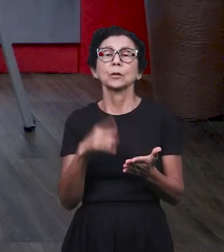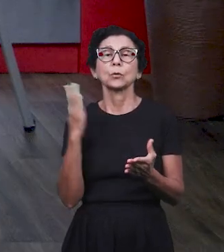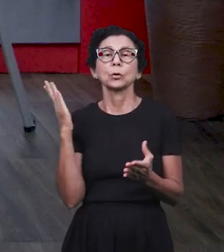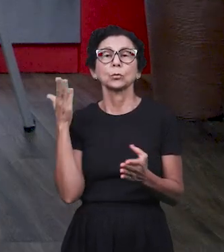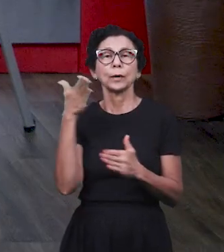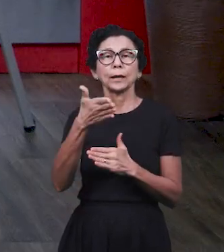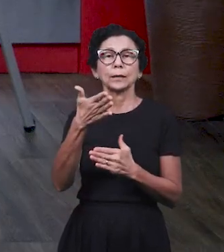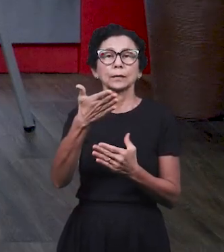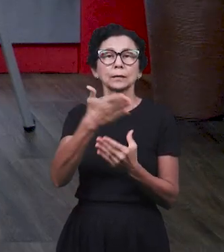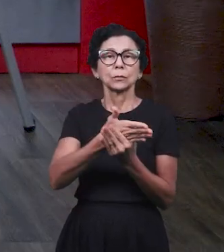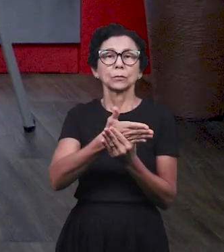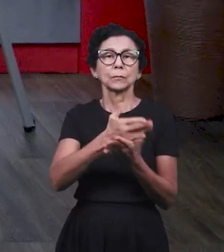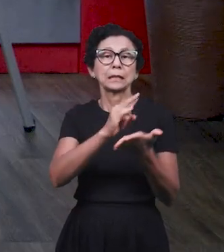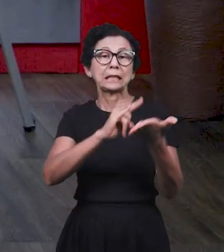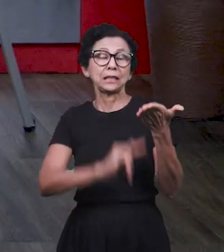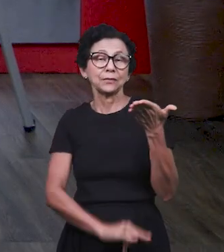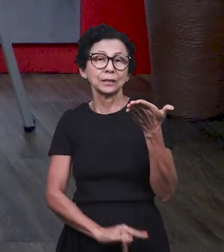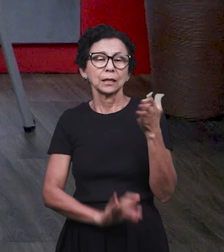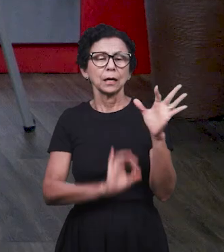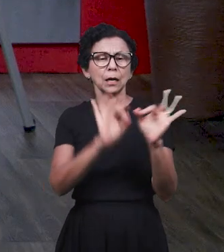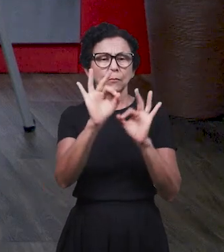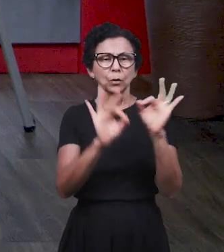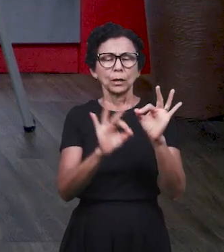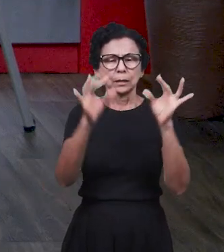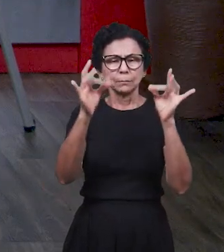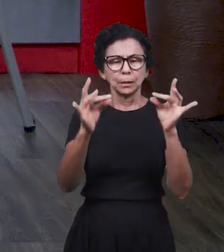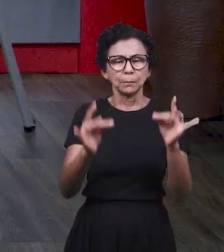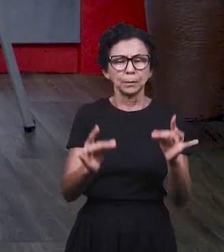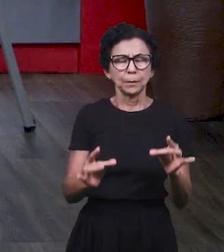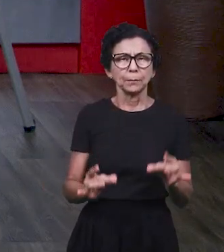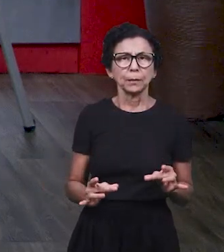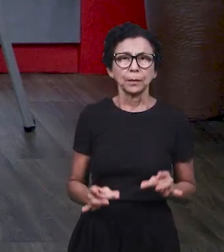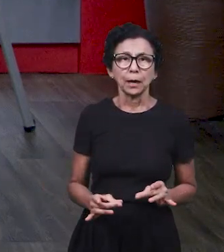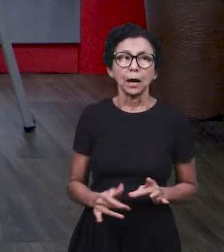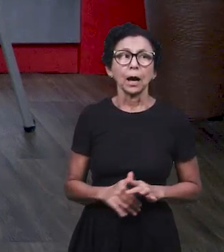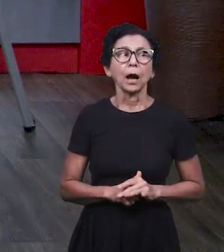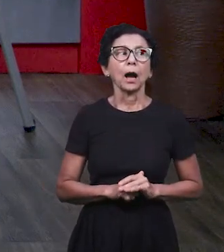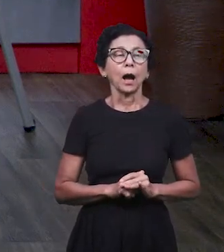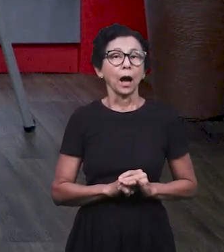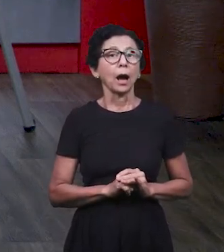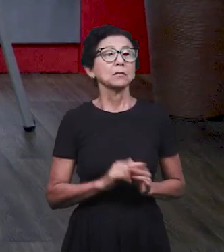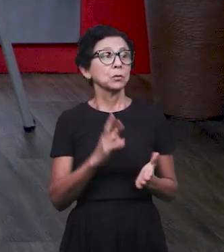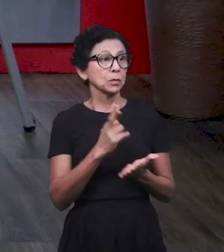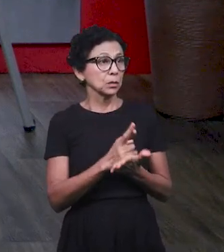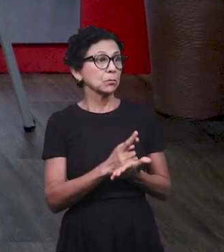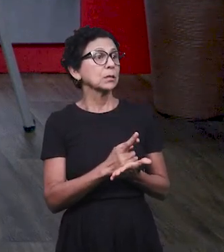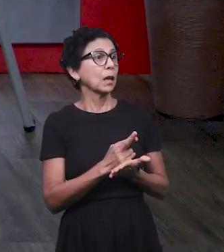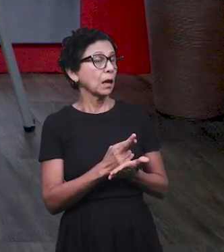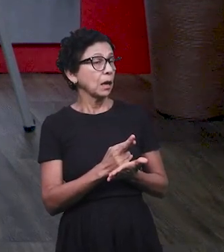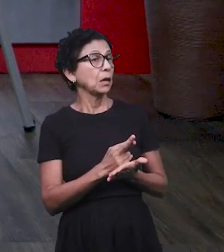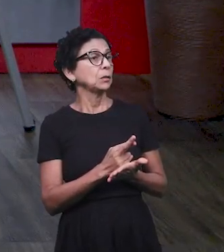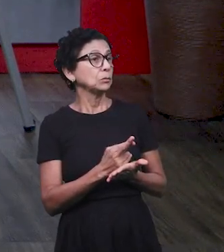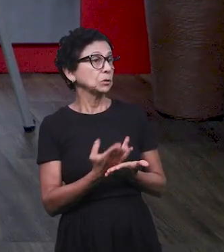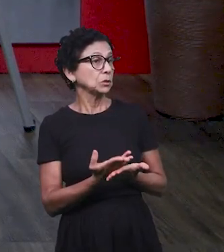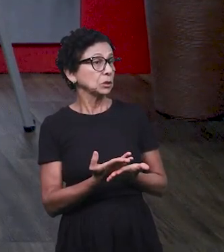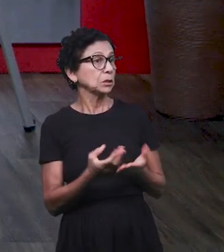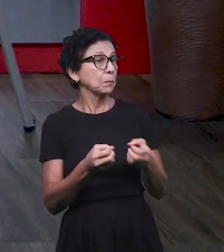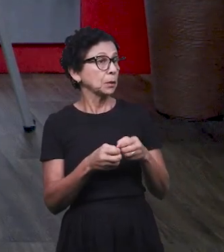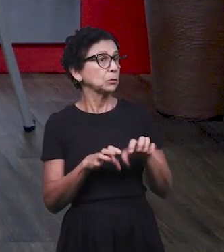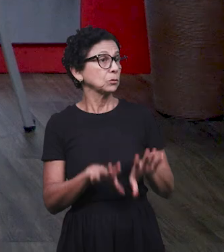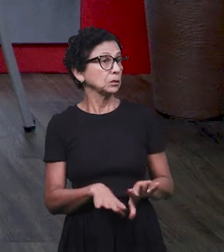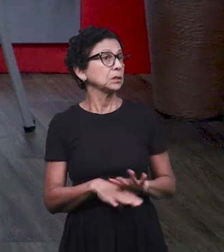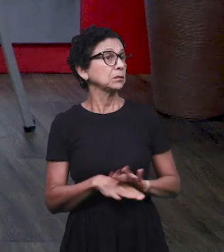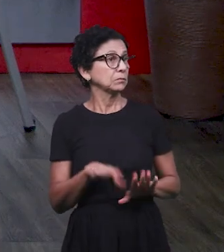inventário, no caso, então, ela causa essa série de implicações, Exatamente. Via de regra, você